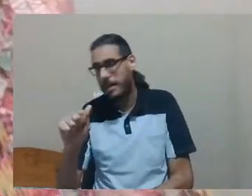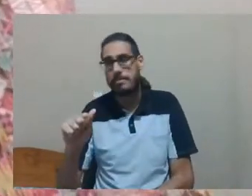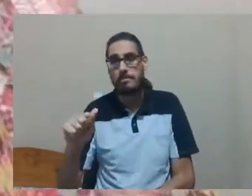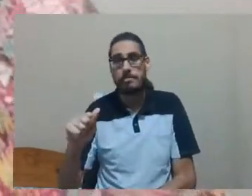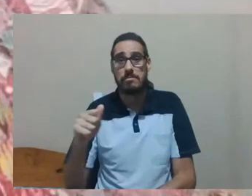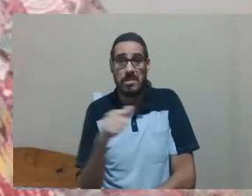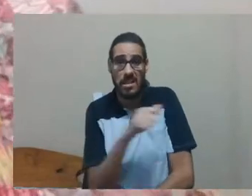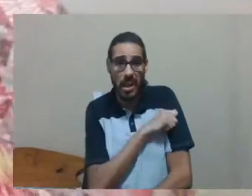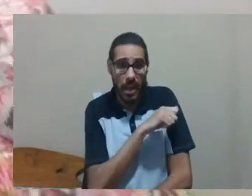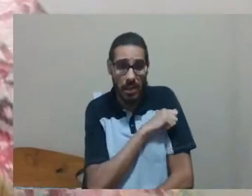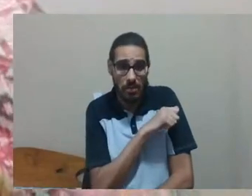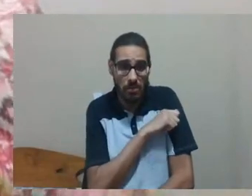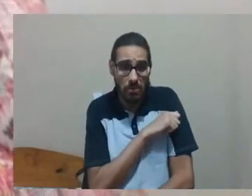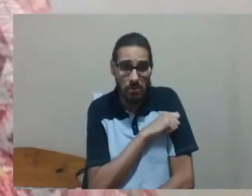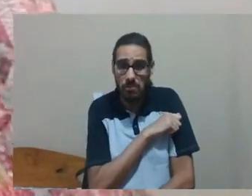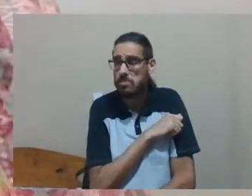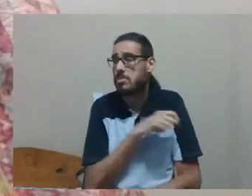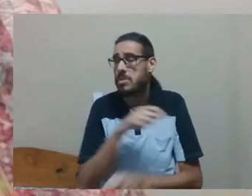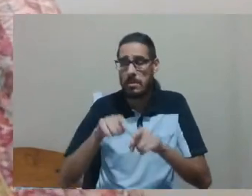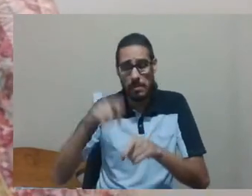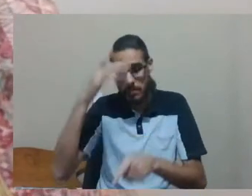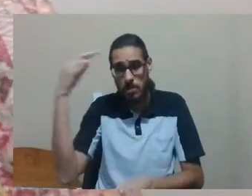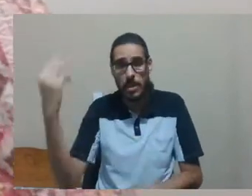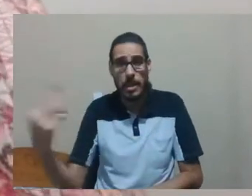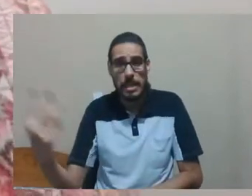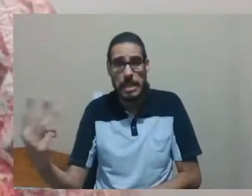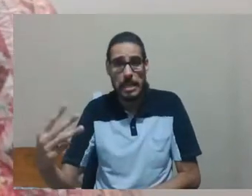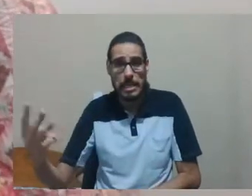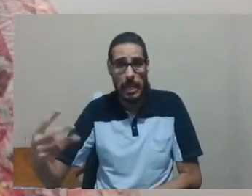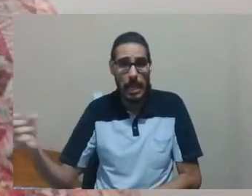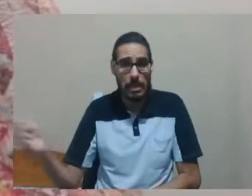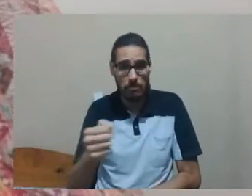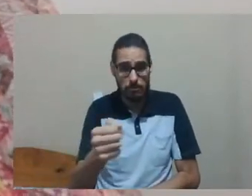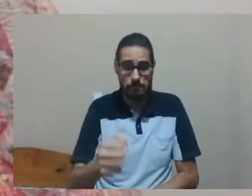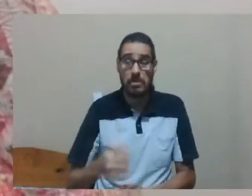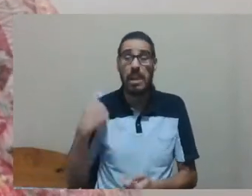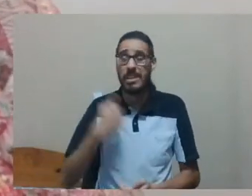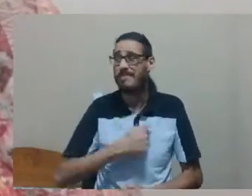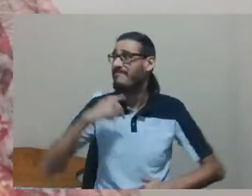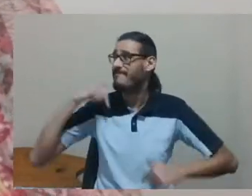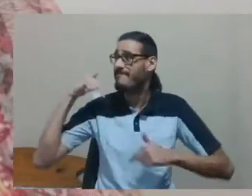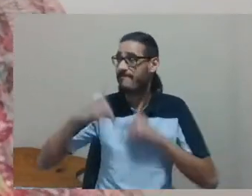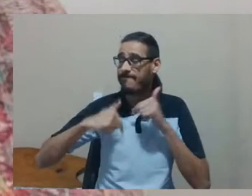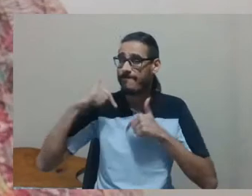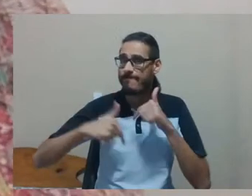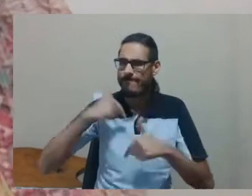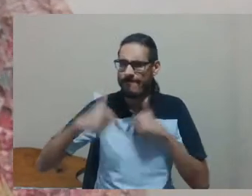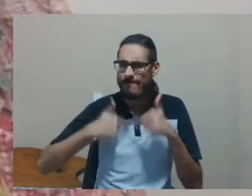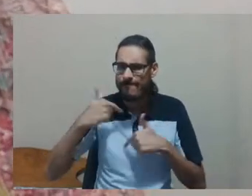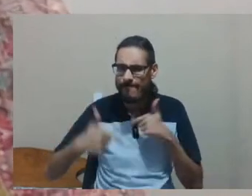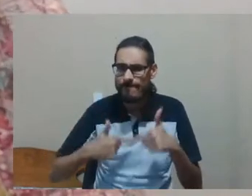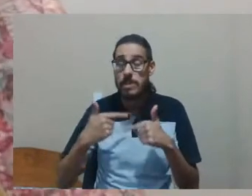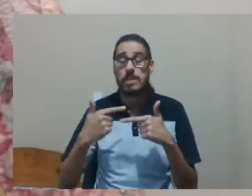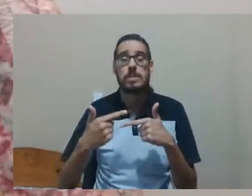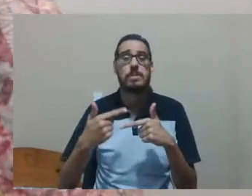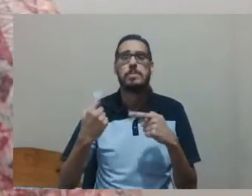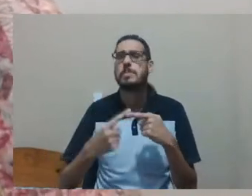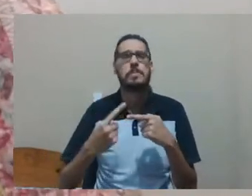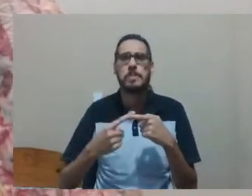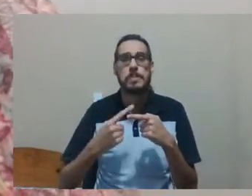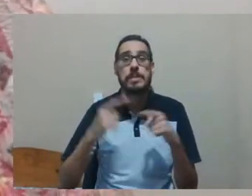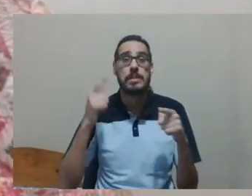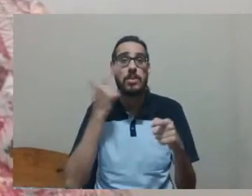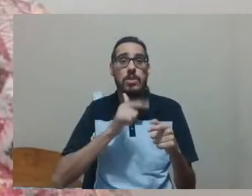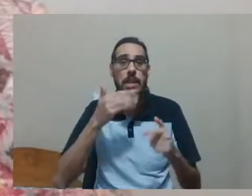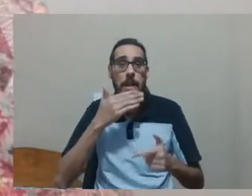alunos terceirizados. Trabalhamos muito para a melhoria das condições